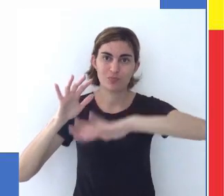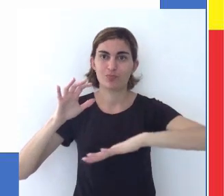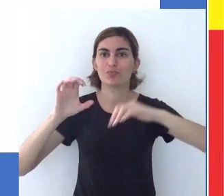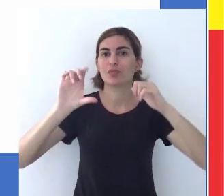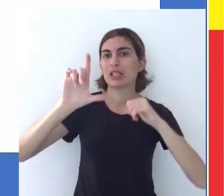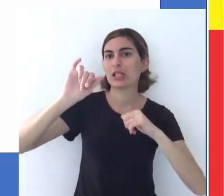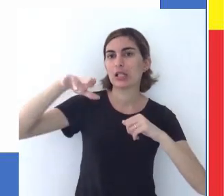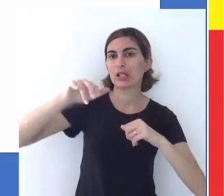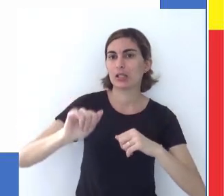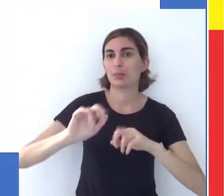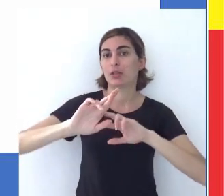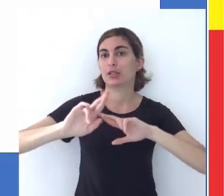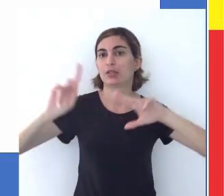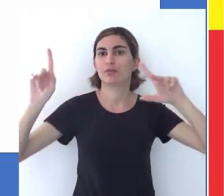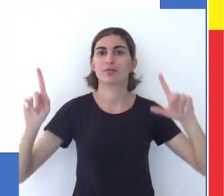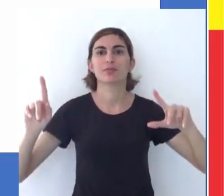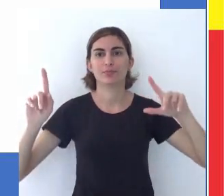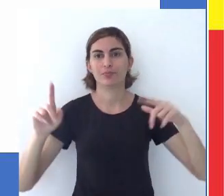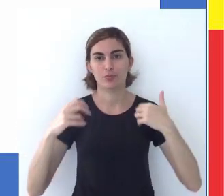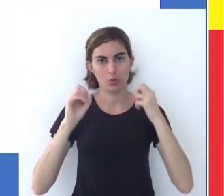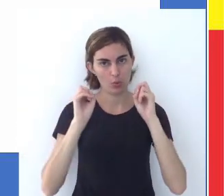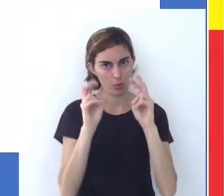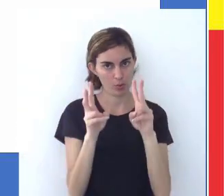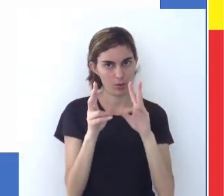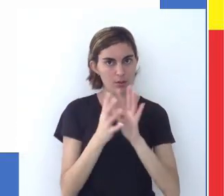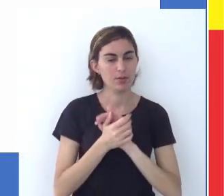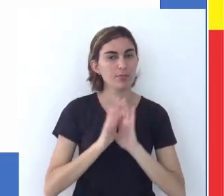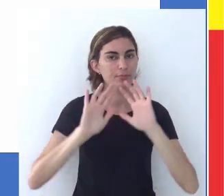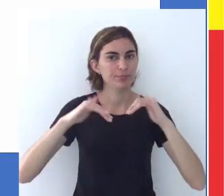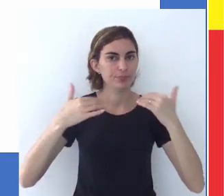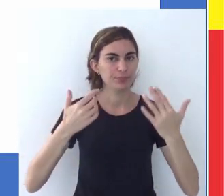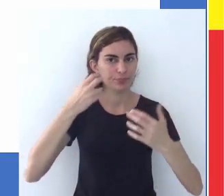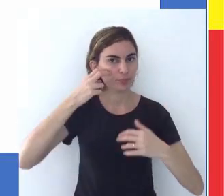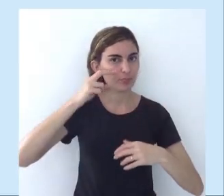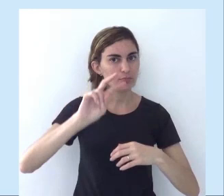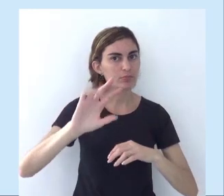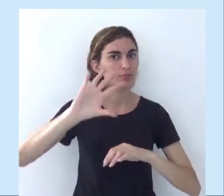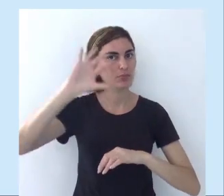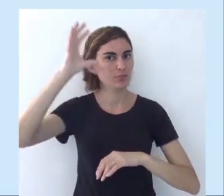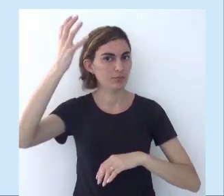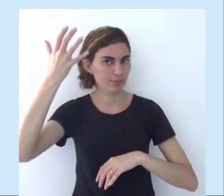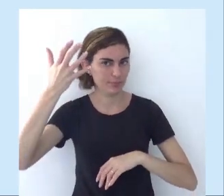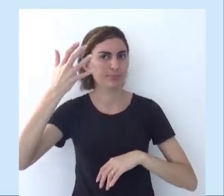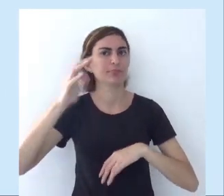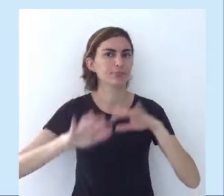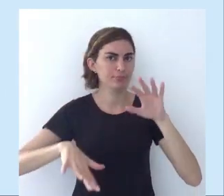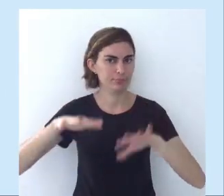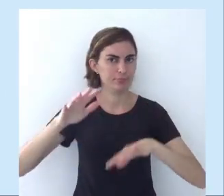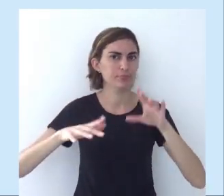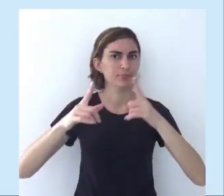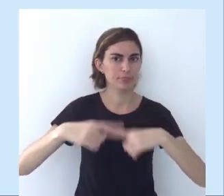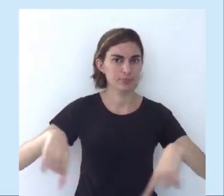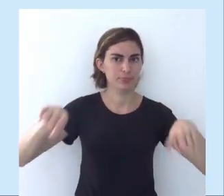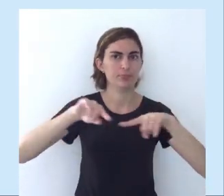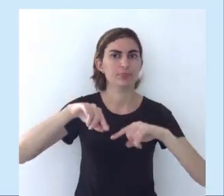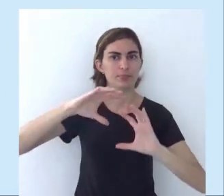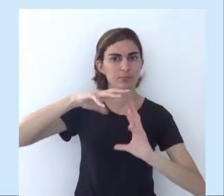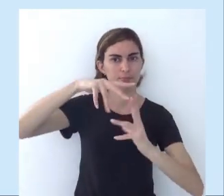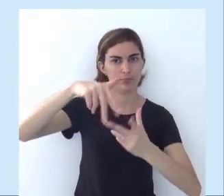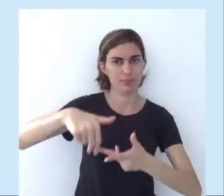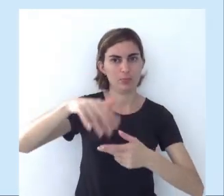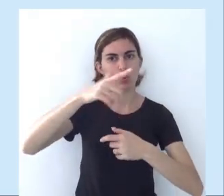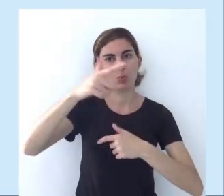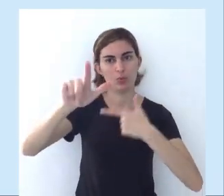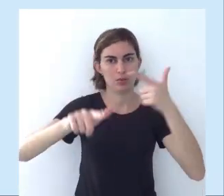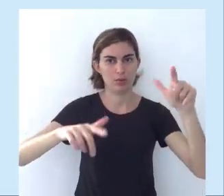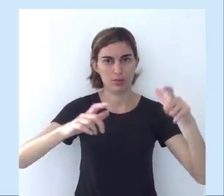por conta do clima que é diferente. Ok, gente? Então, isso acontece frequentemente em nosso planeta, tá?